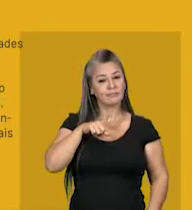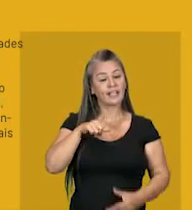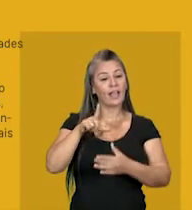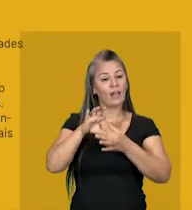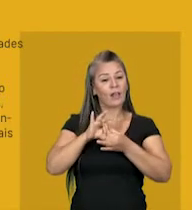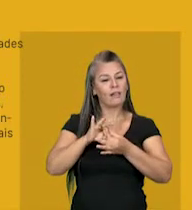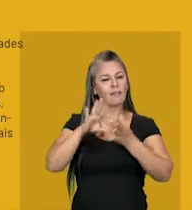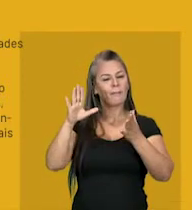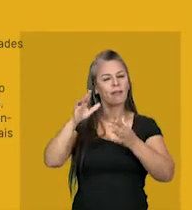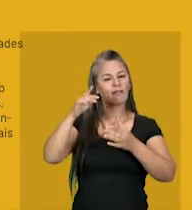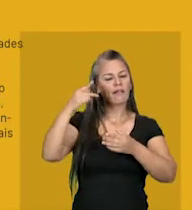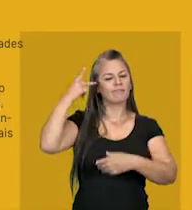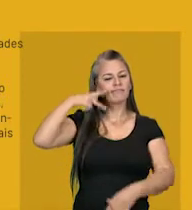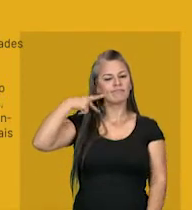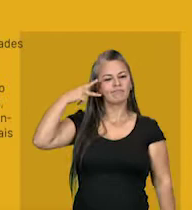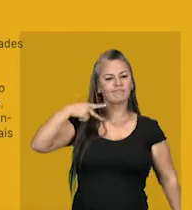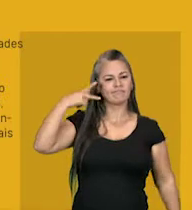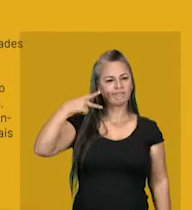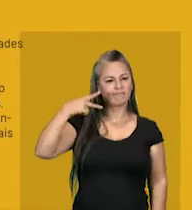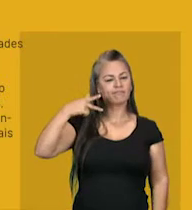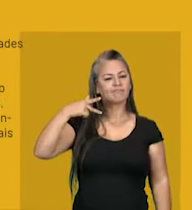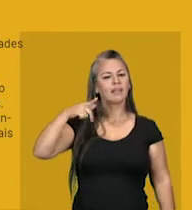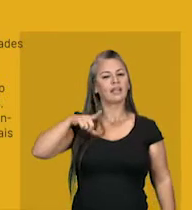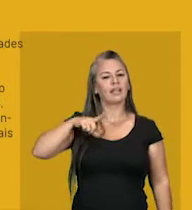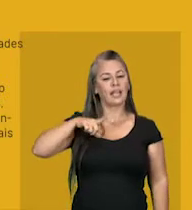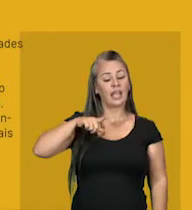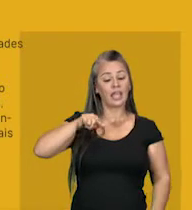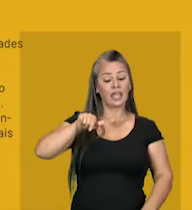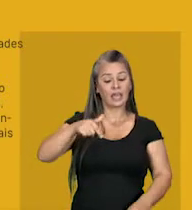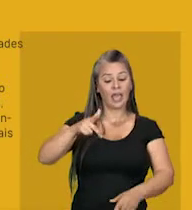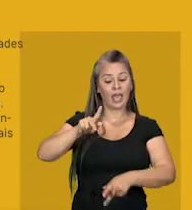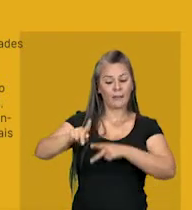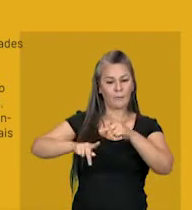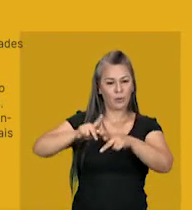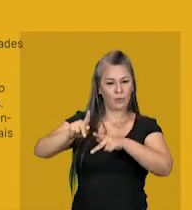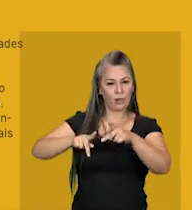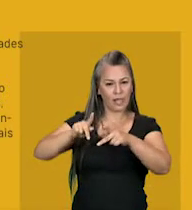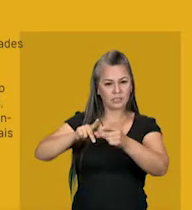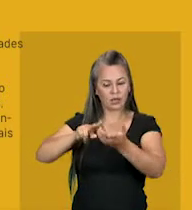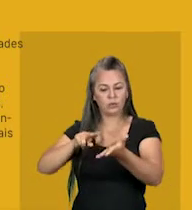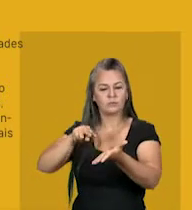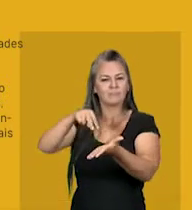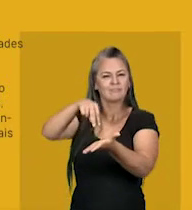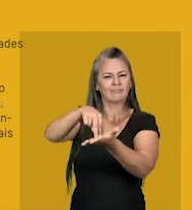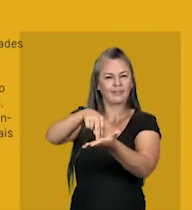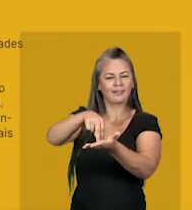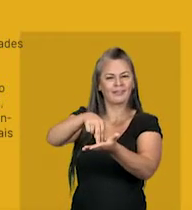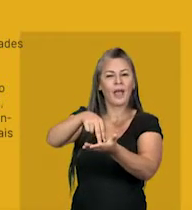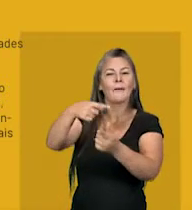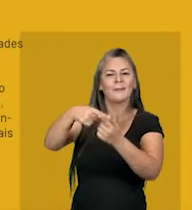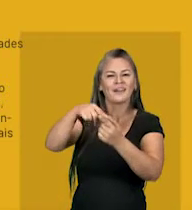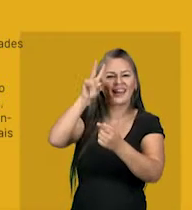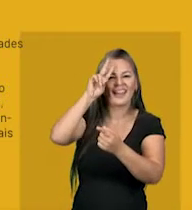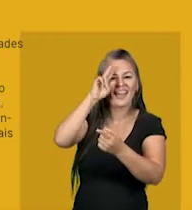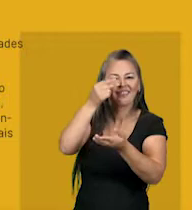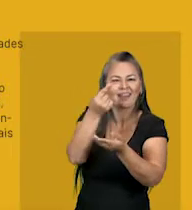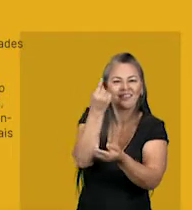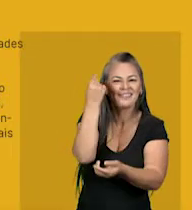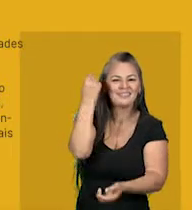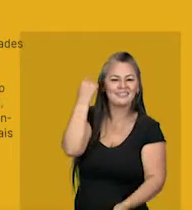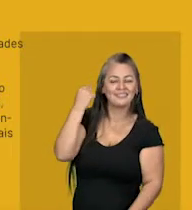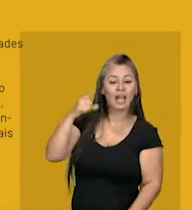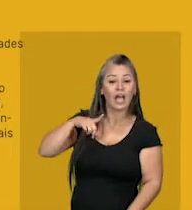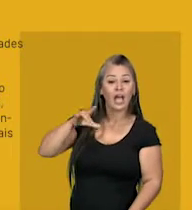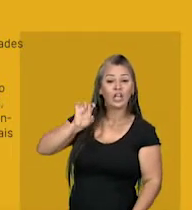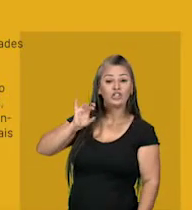econômico, né? A ideia de soberania popular, porque antes soberano era só o rei, com as revoluções burguesas a